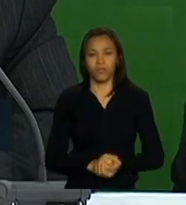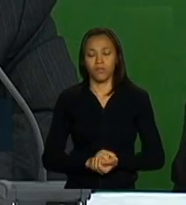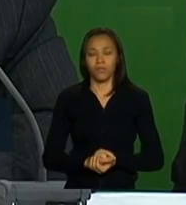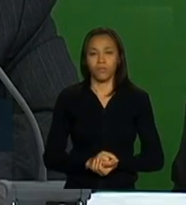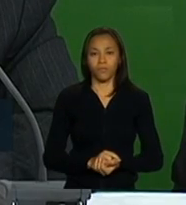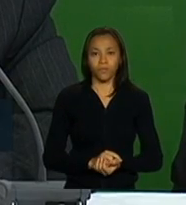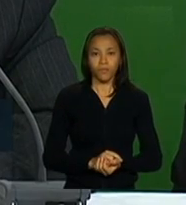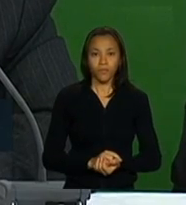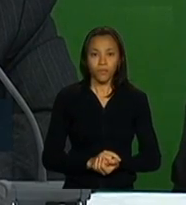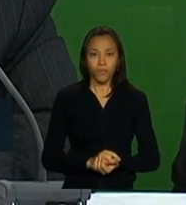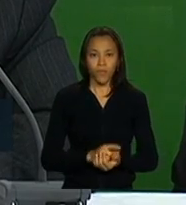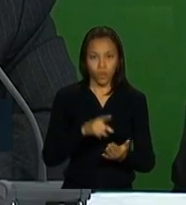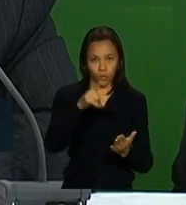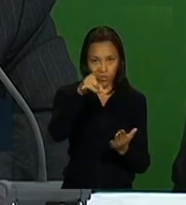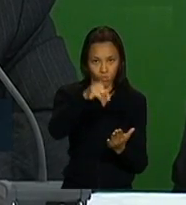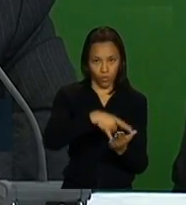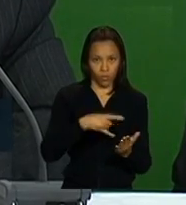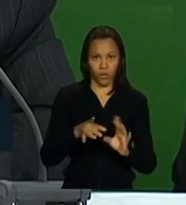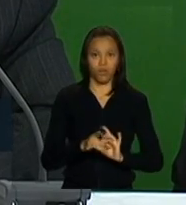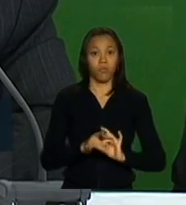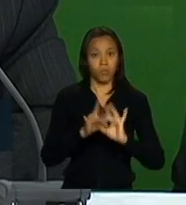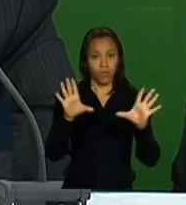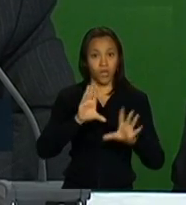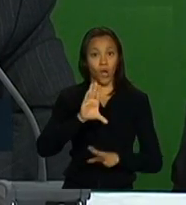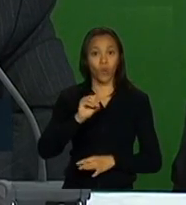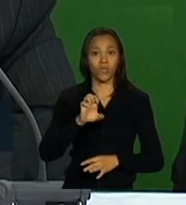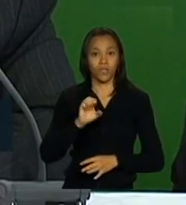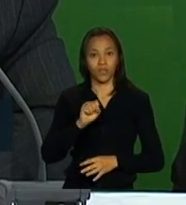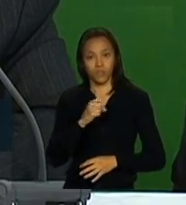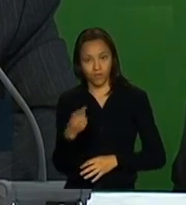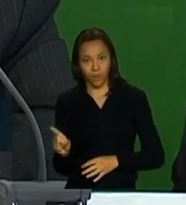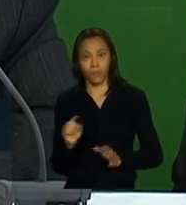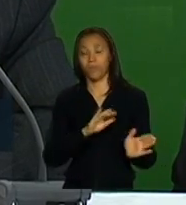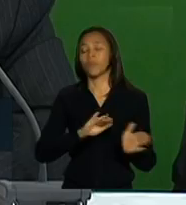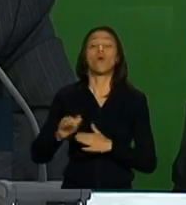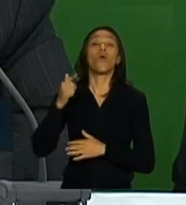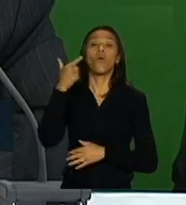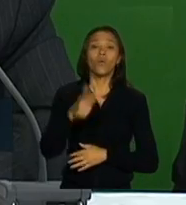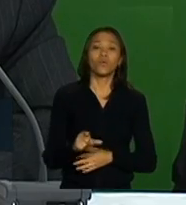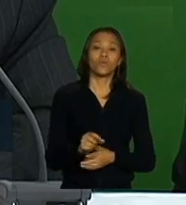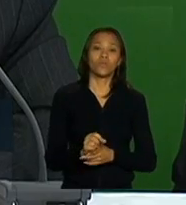processo de concessão. Com relação aos TUPs, terminais de uso privado,